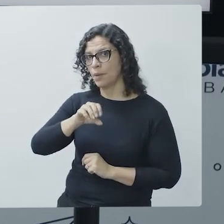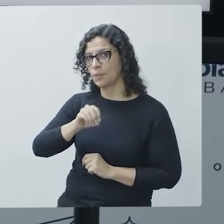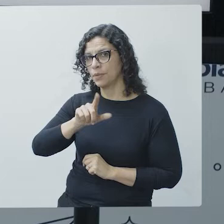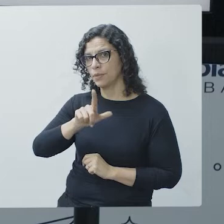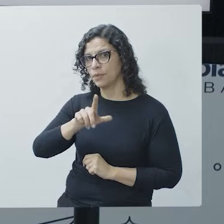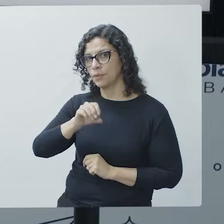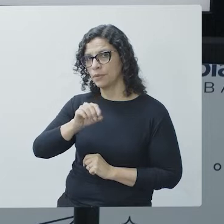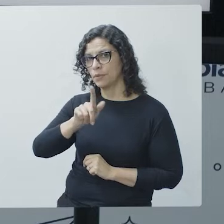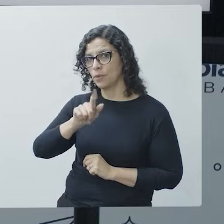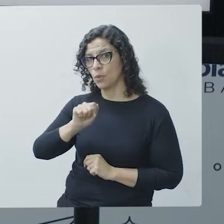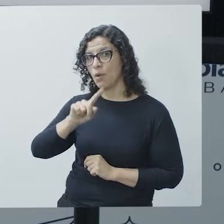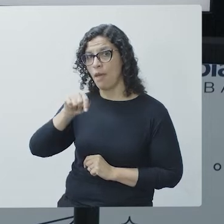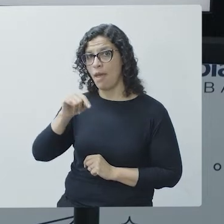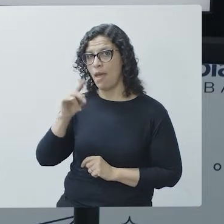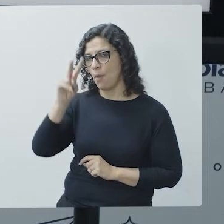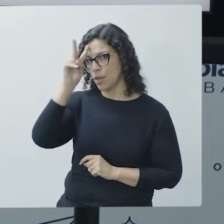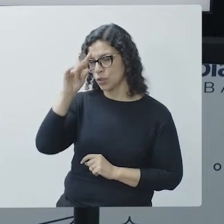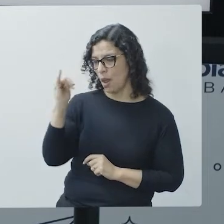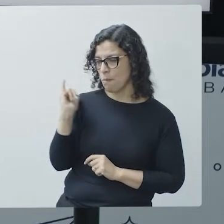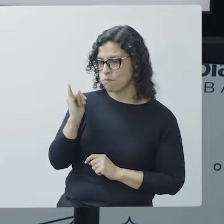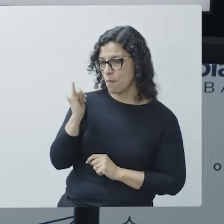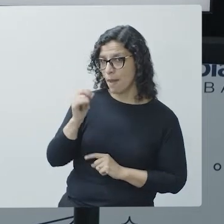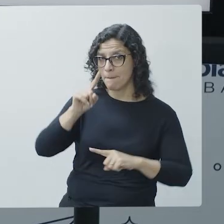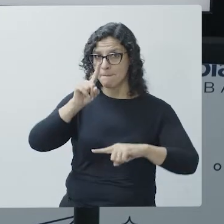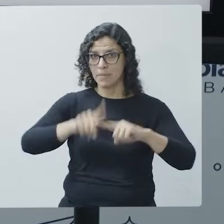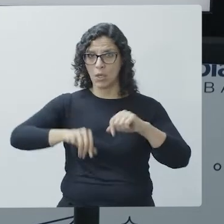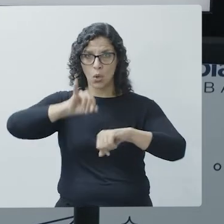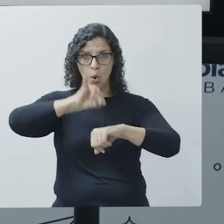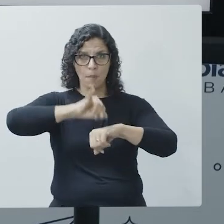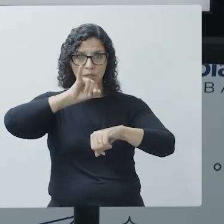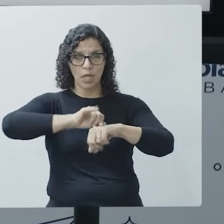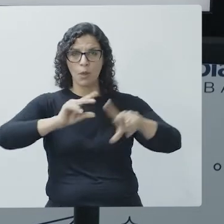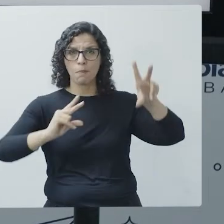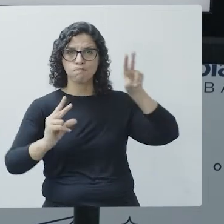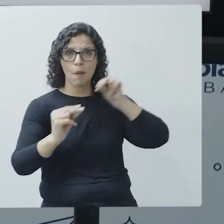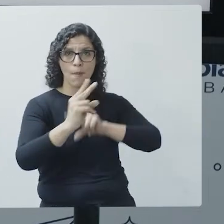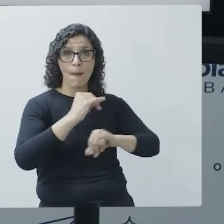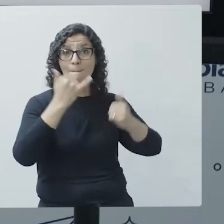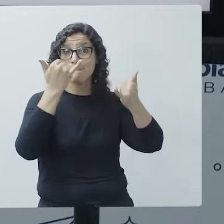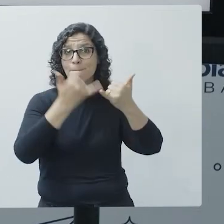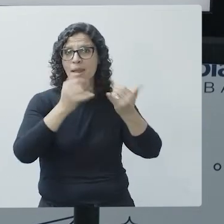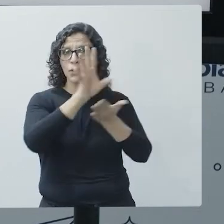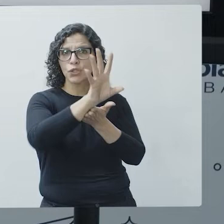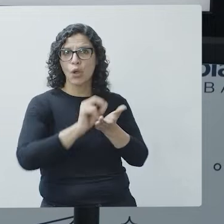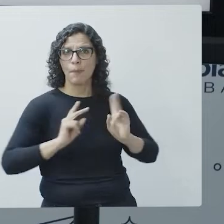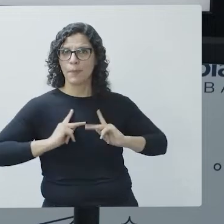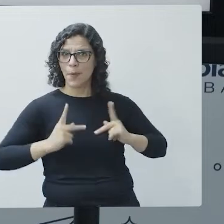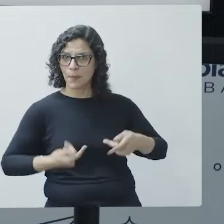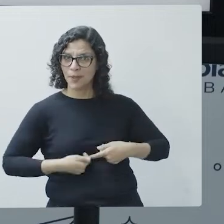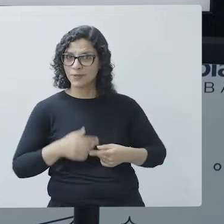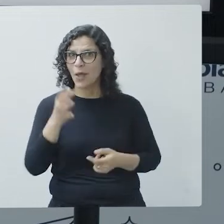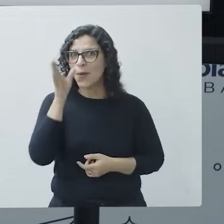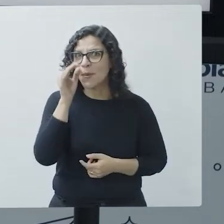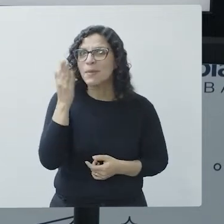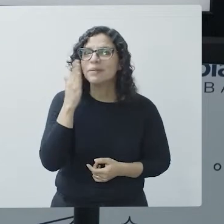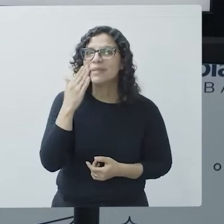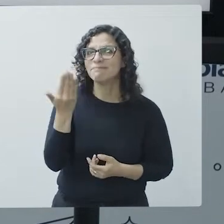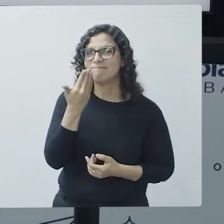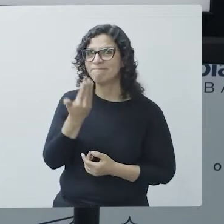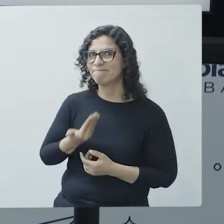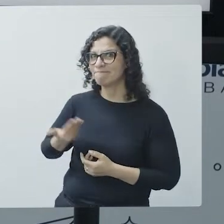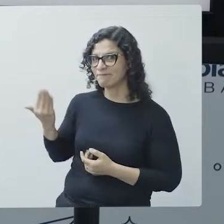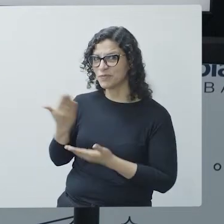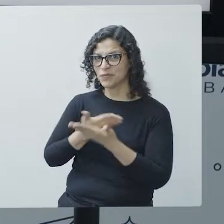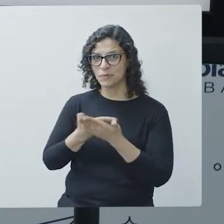de uma narrativa com seres inanimados que vão falar como seres humanos. Tá curioso para saber? Então a gente vai